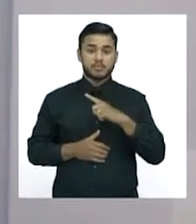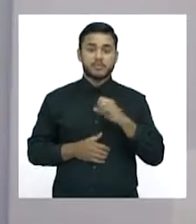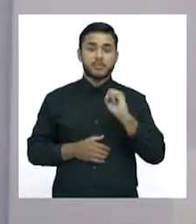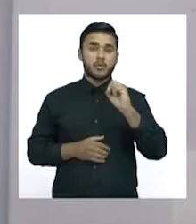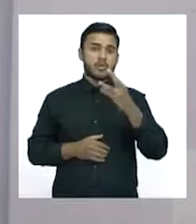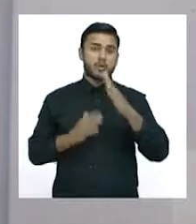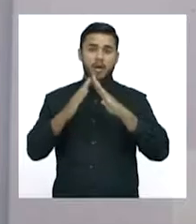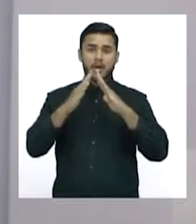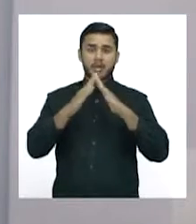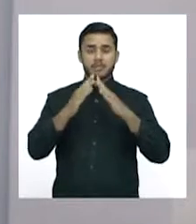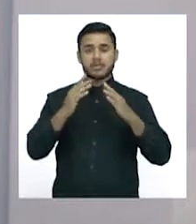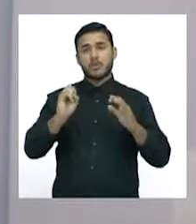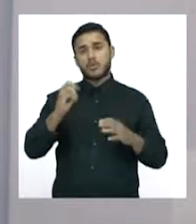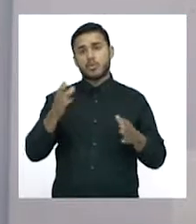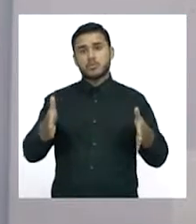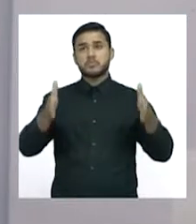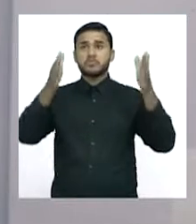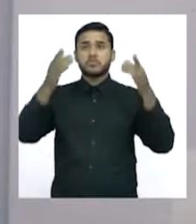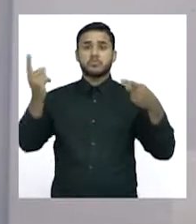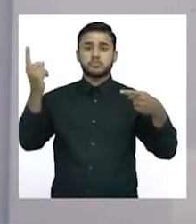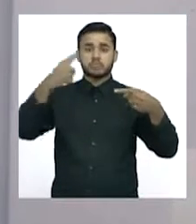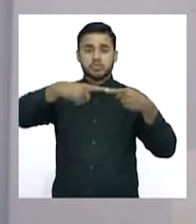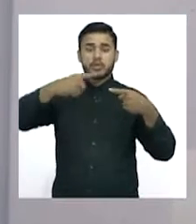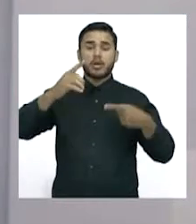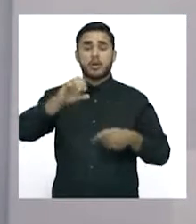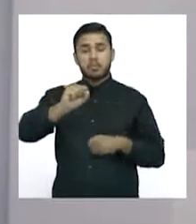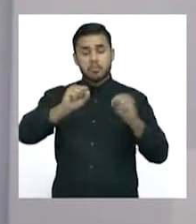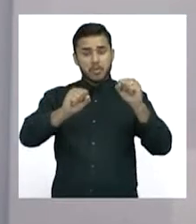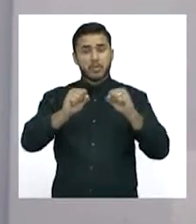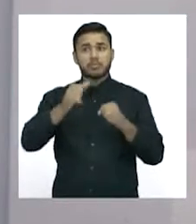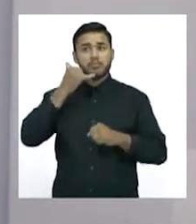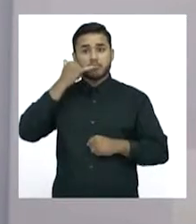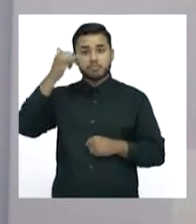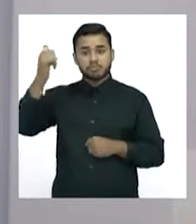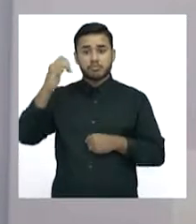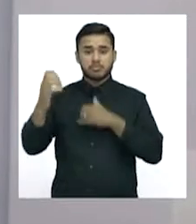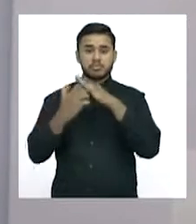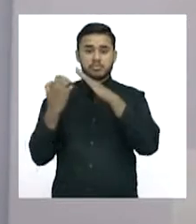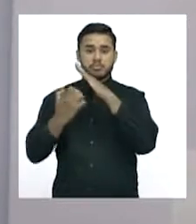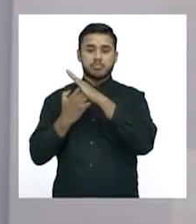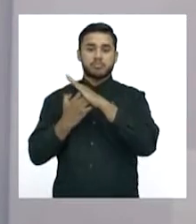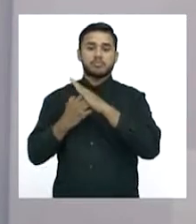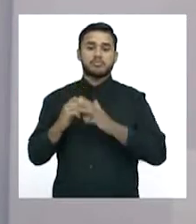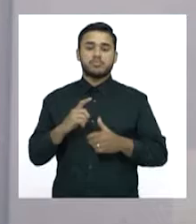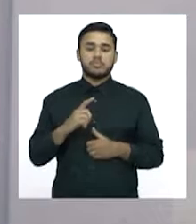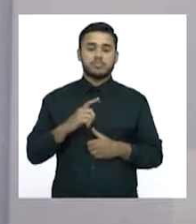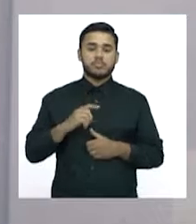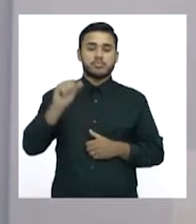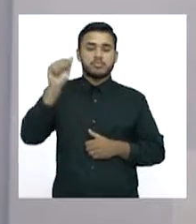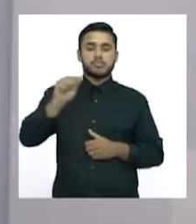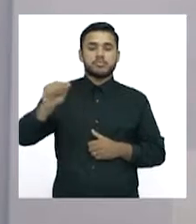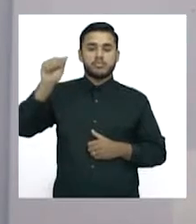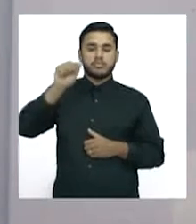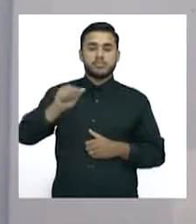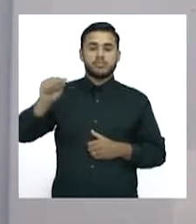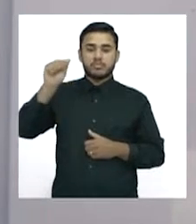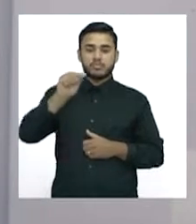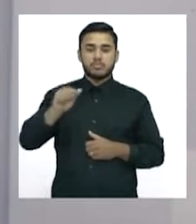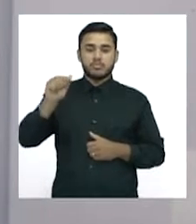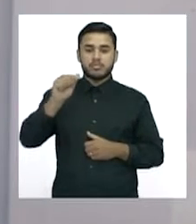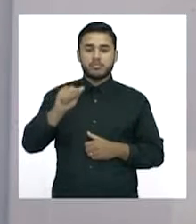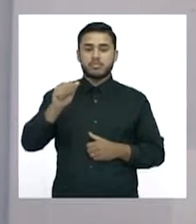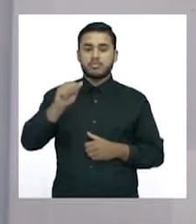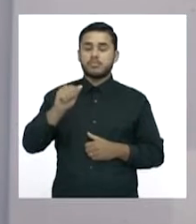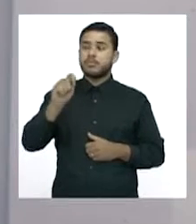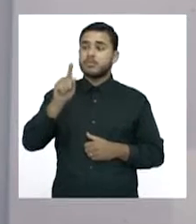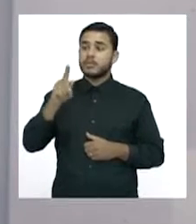condomínio, eles podem estar contactando essas empresas. A gente recomenda ligar para a Associação dos Controladores de Praga do Ceará,